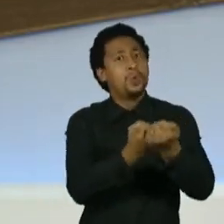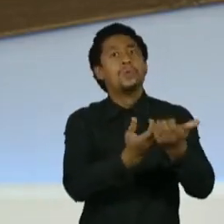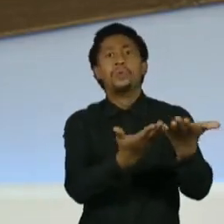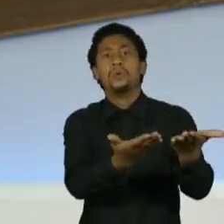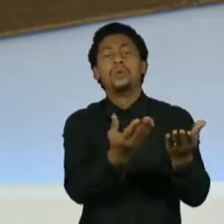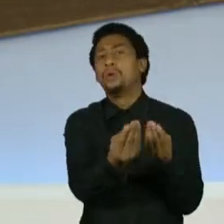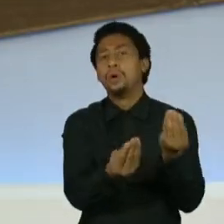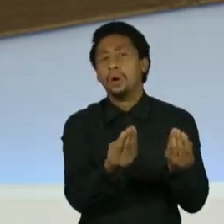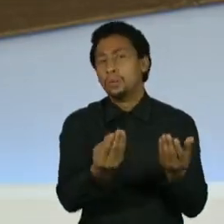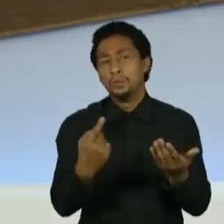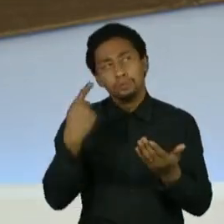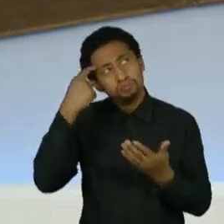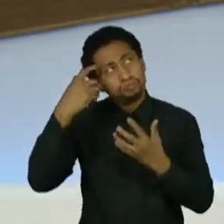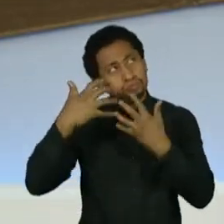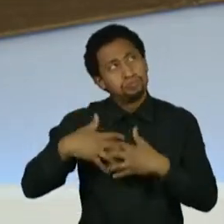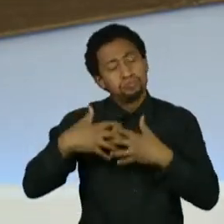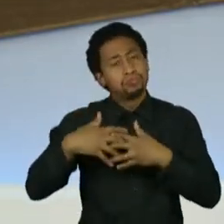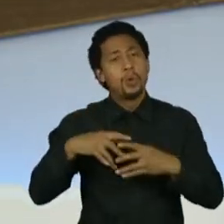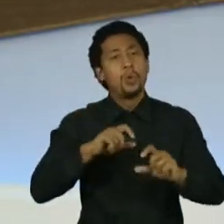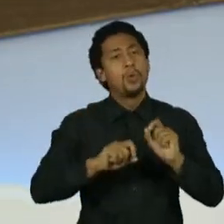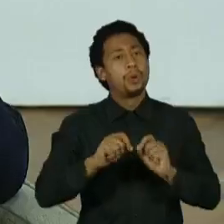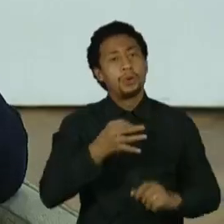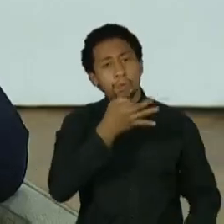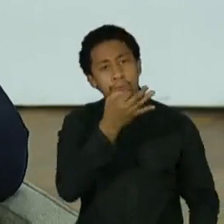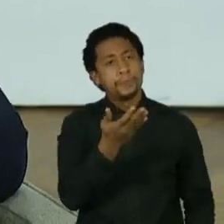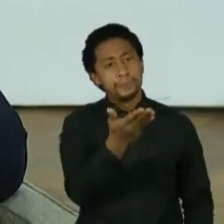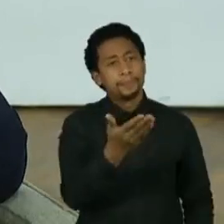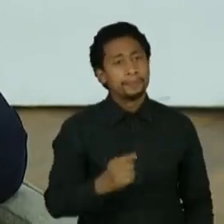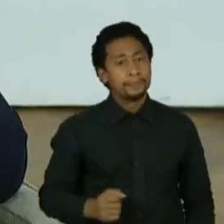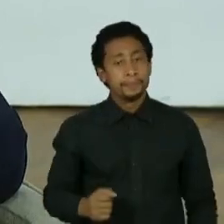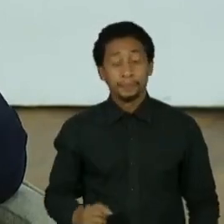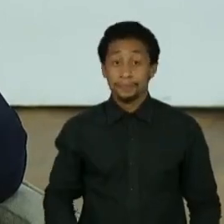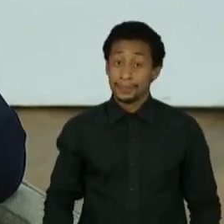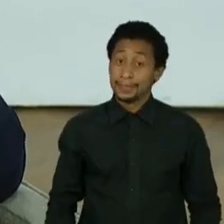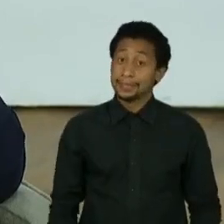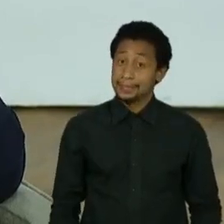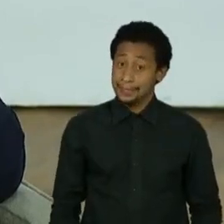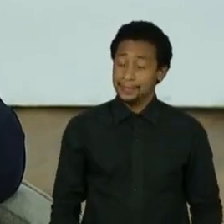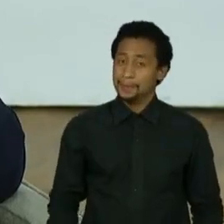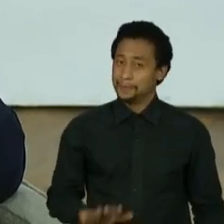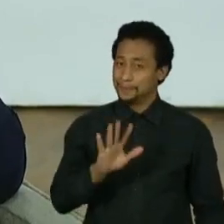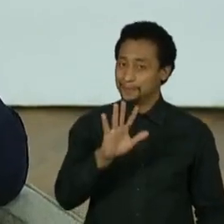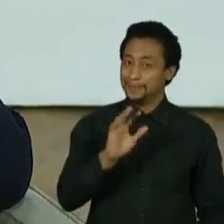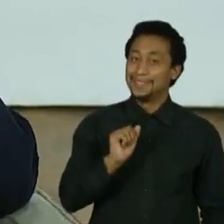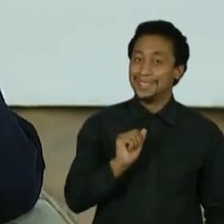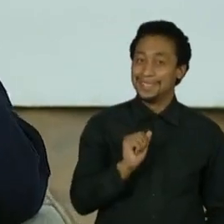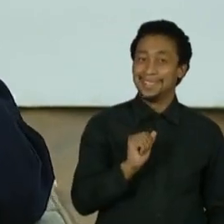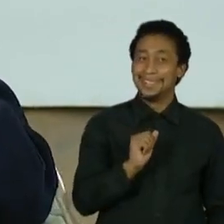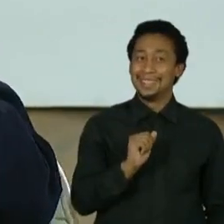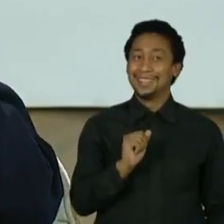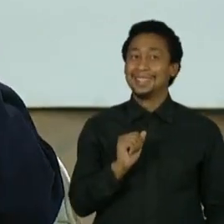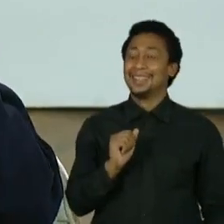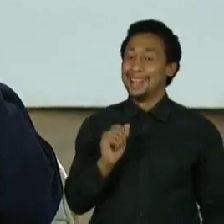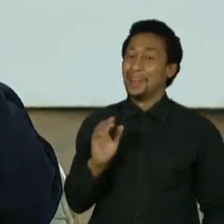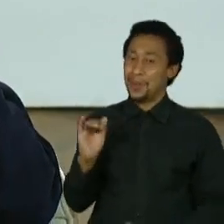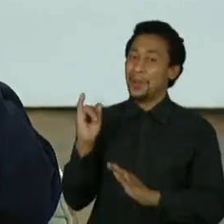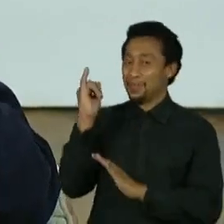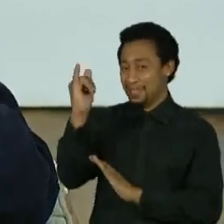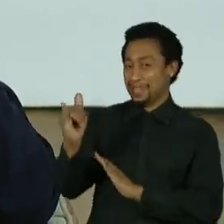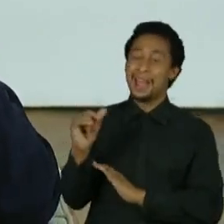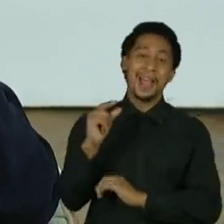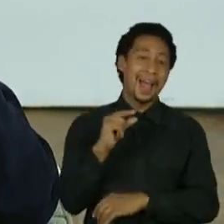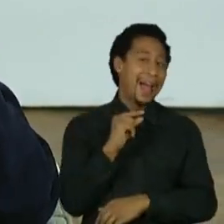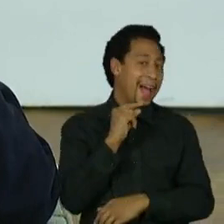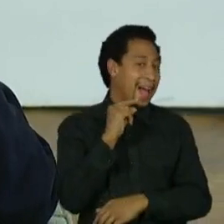respeito? Como é que o senhor pensa sobre o que o senhor pensa sobre? Olha, eu vou fazer uma coisa que eu tinha dito à Vera que eu ia fazer. Eu queria